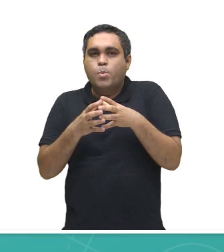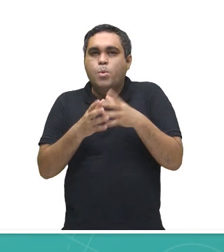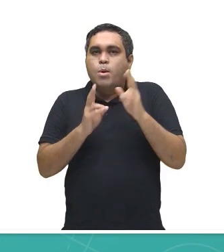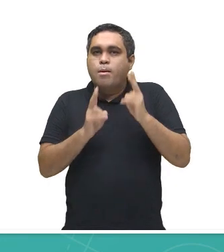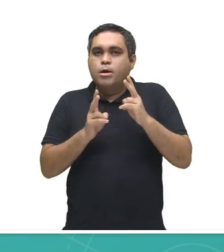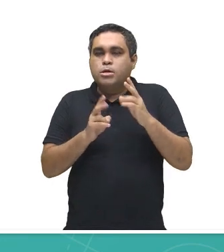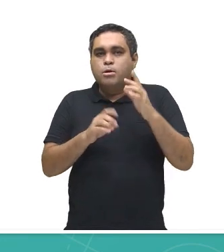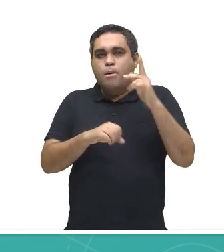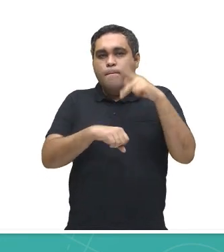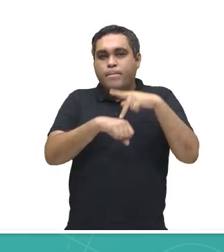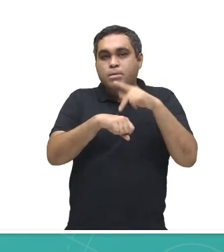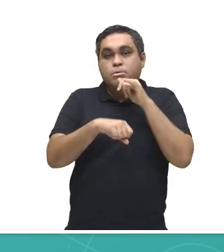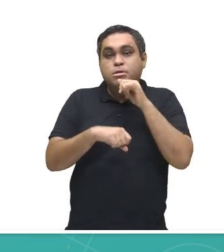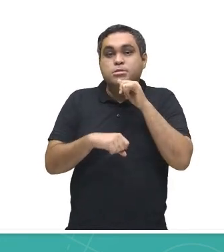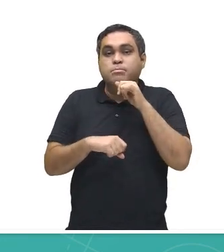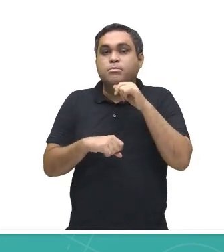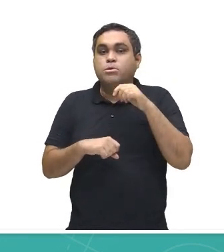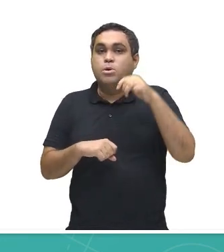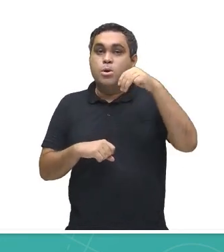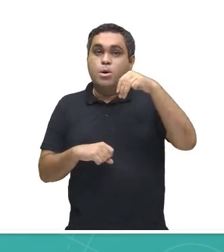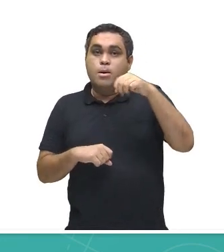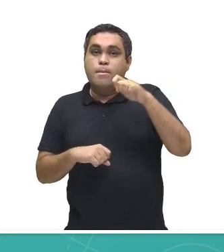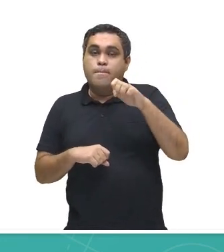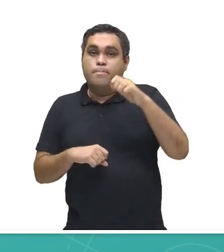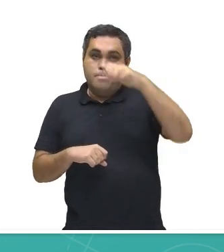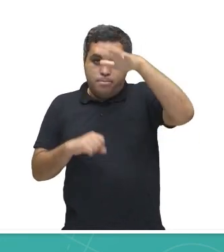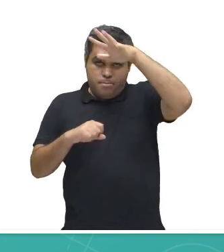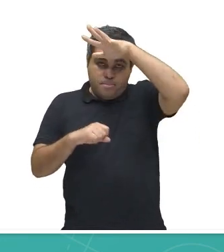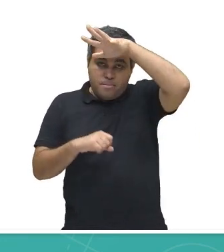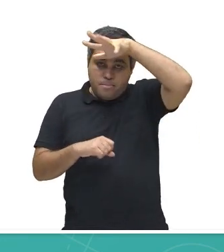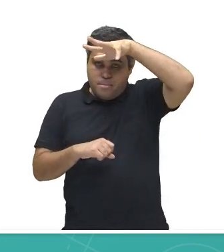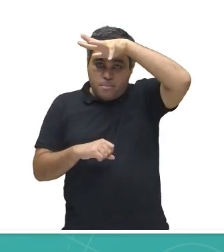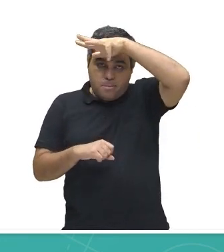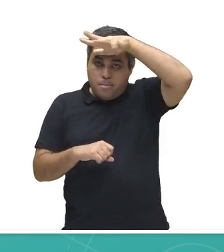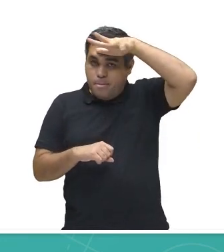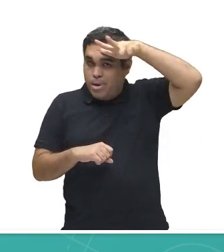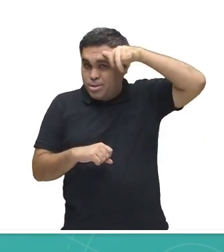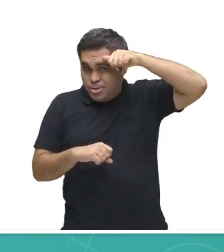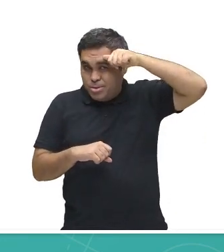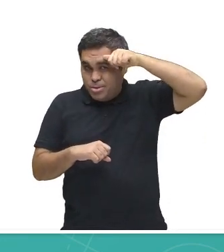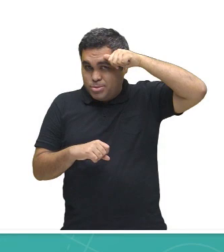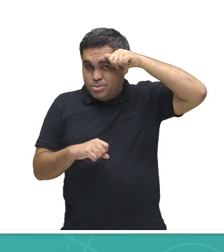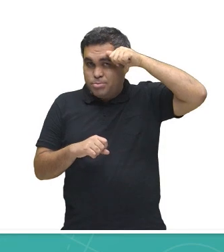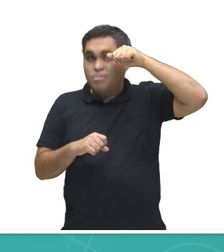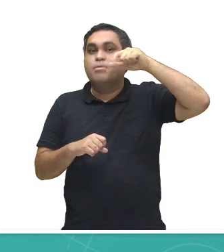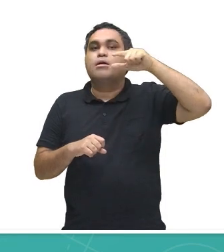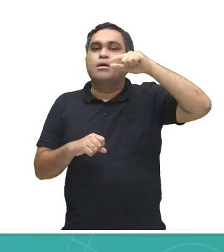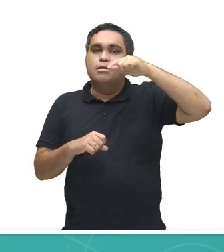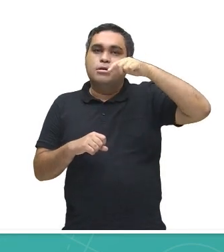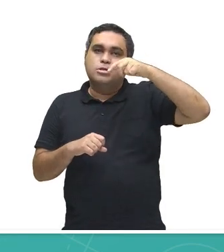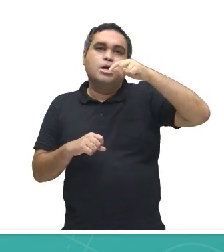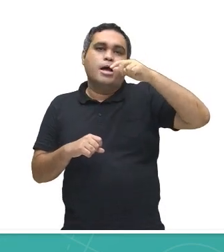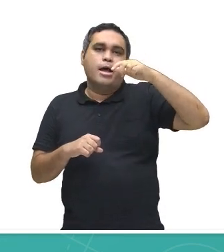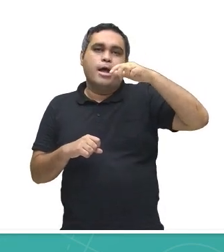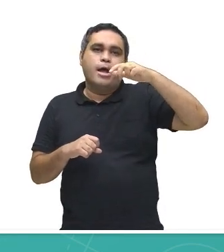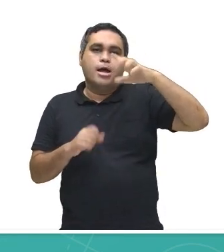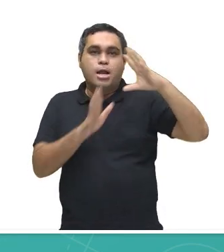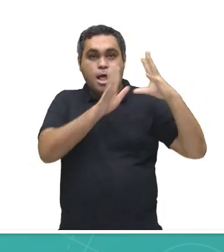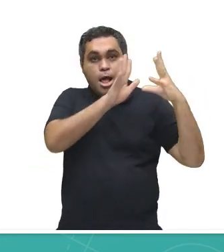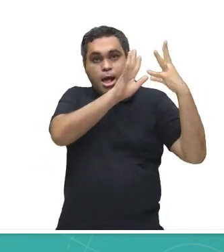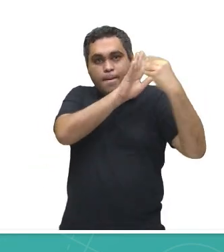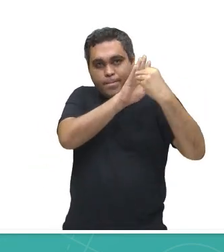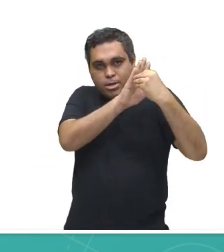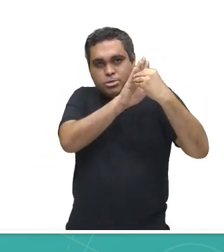estar uma parte tanto na Amazônia quanto no Centro-Sul, tá certo? Olha aqui que acaba Mato